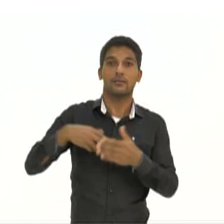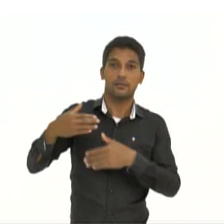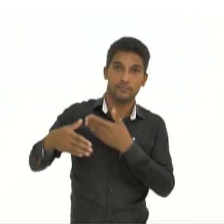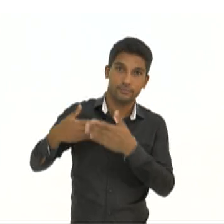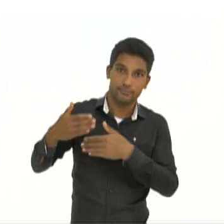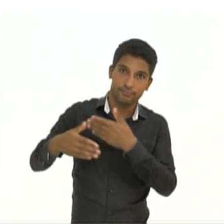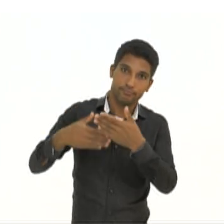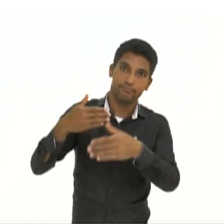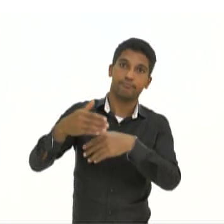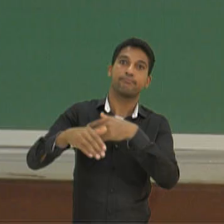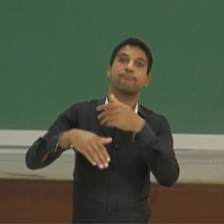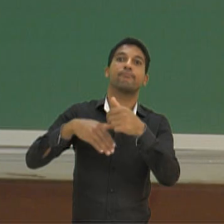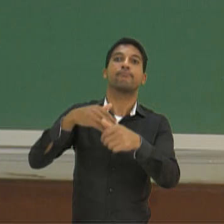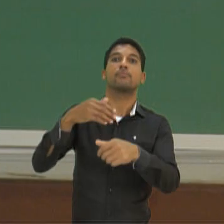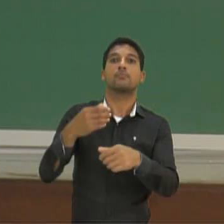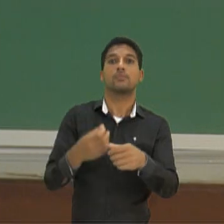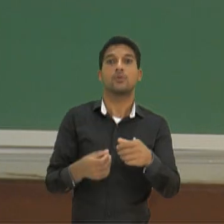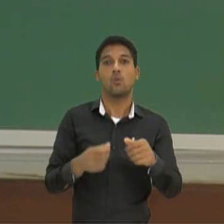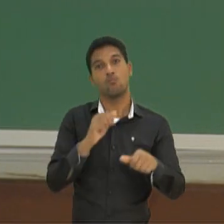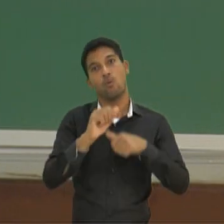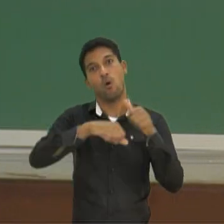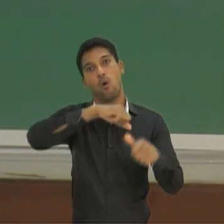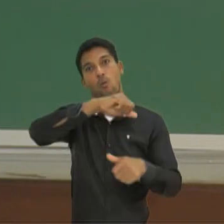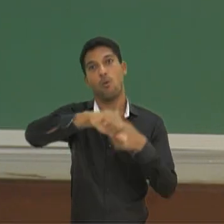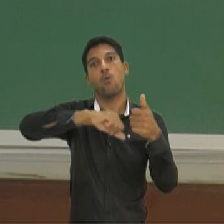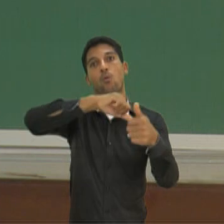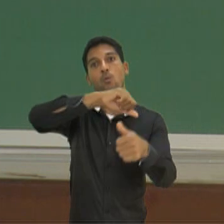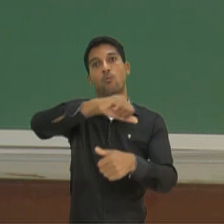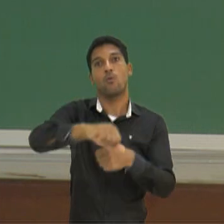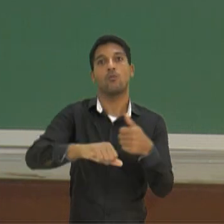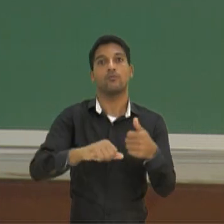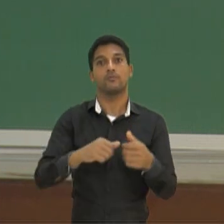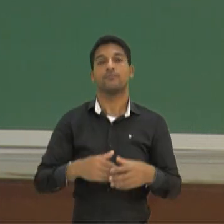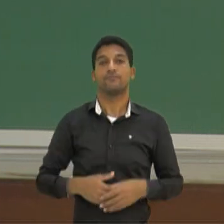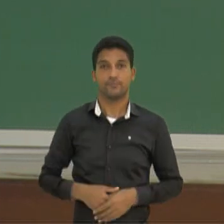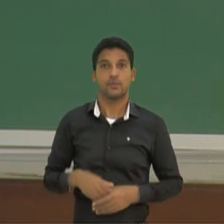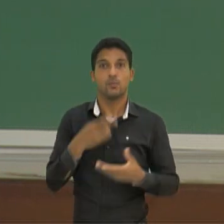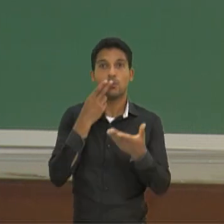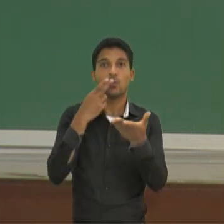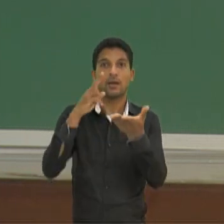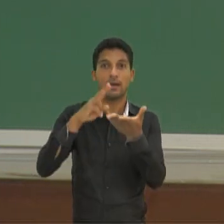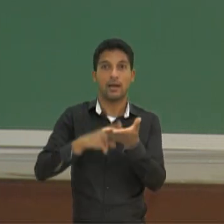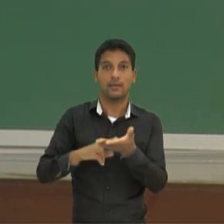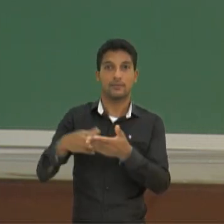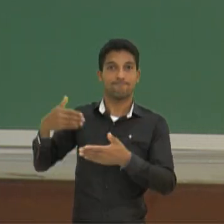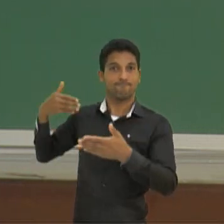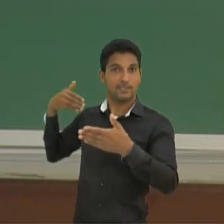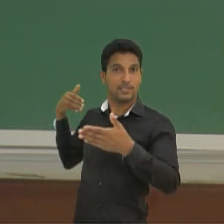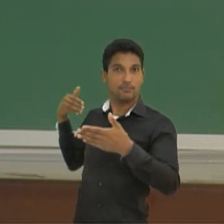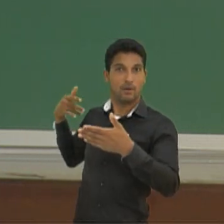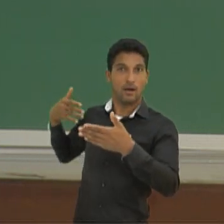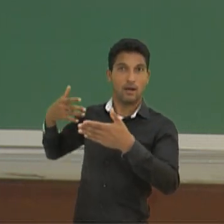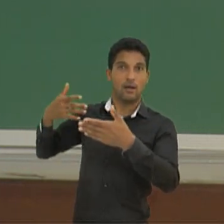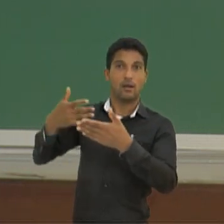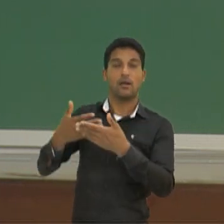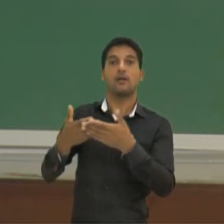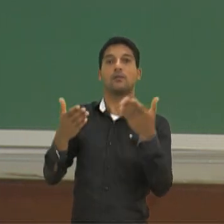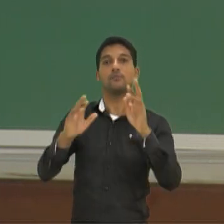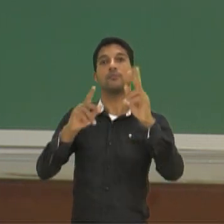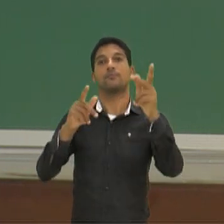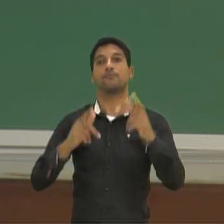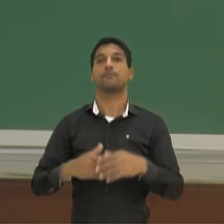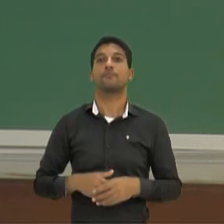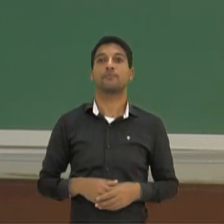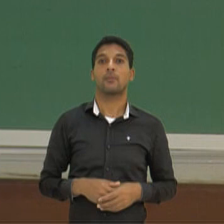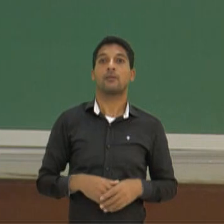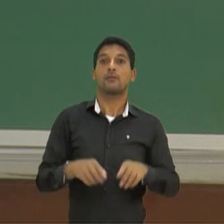da questão do gênero carta, né? Vimos que a palavra carta também significa, tem como sinônimo epístola, né, que é